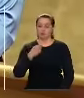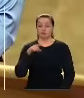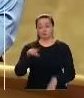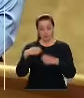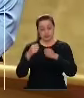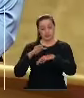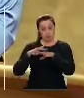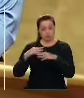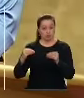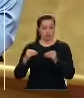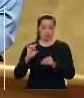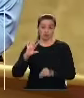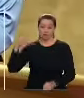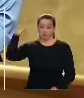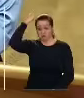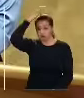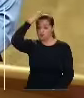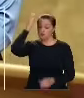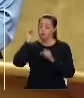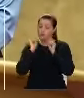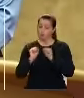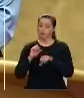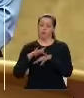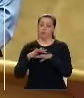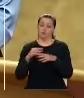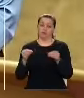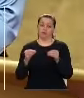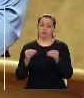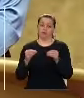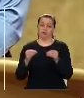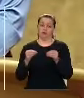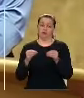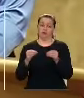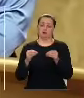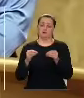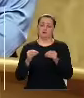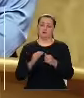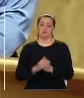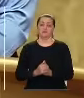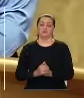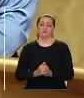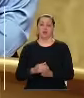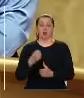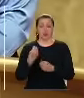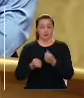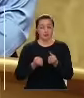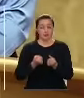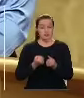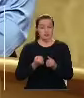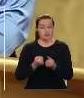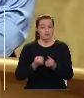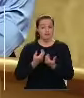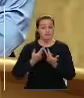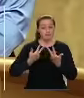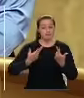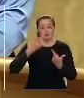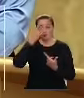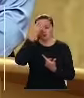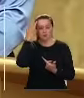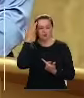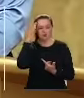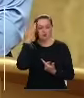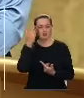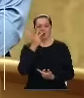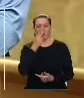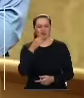Espírito Santo para fazer isso. Talvez para muitas pessoas seja prática, ou seja aparentemente impraticável o que eu estou falando, mas